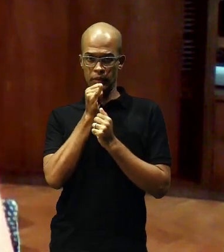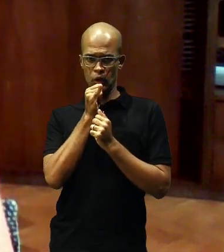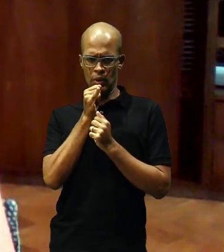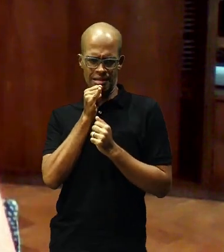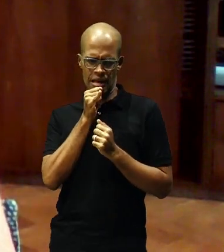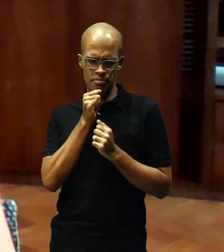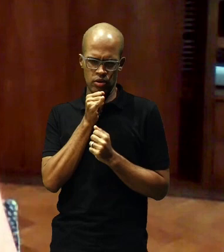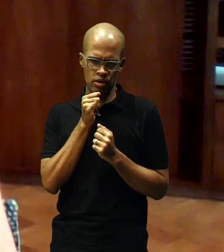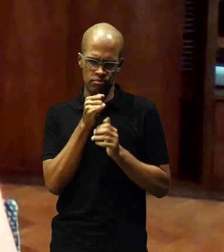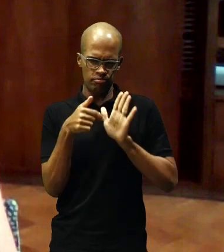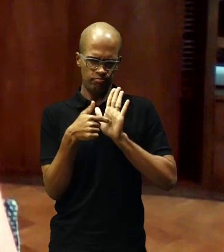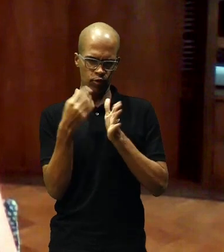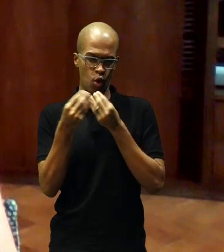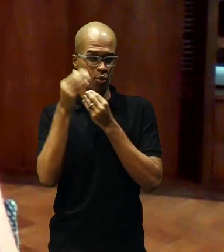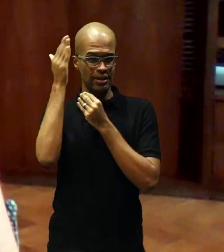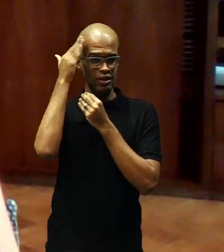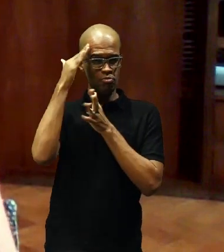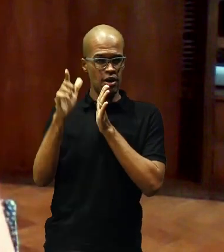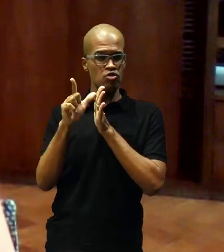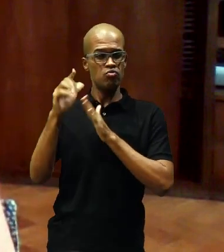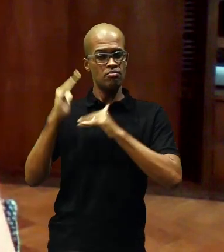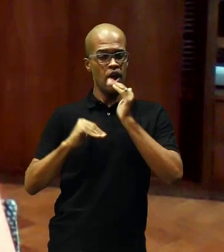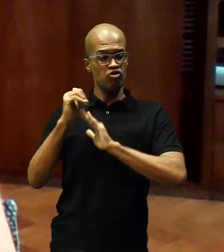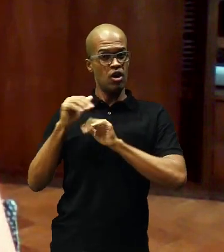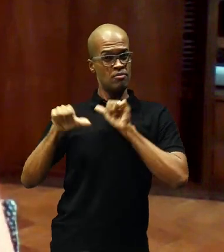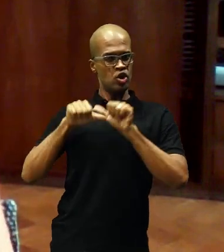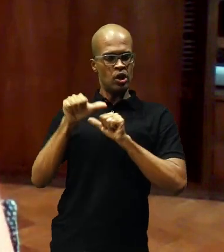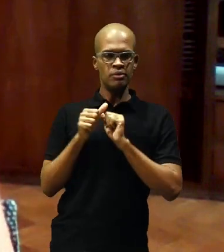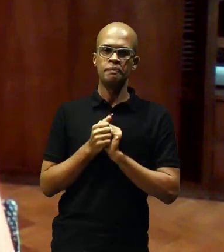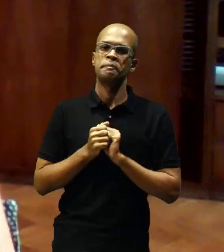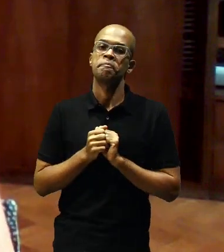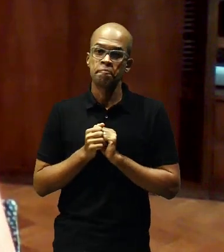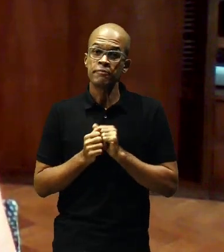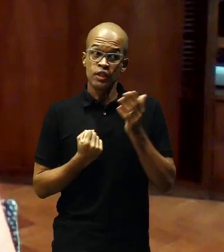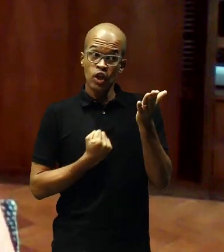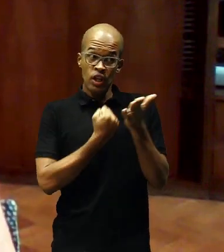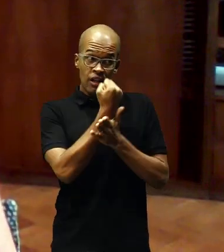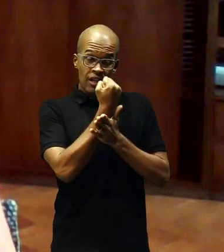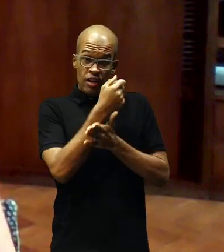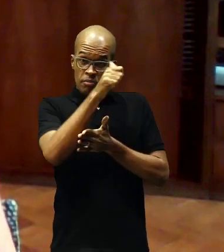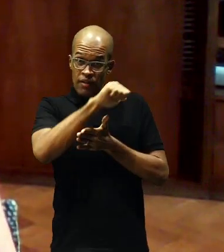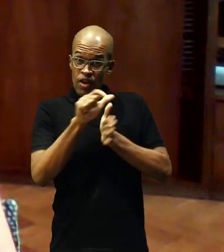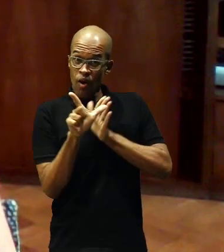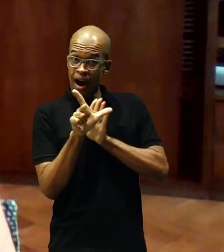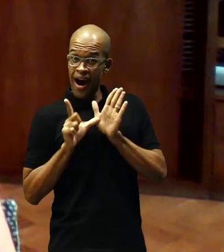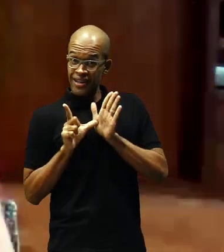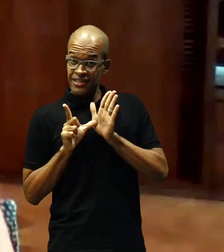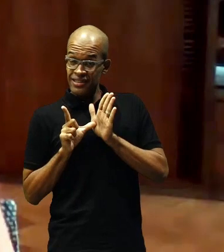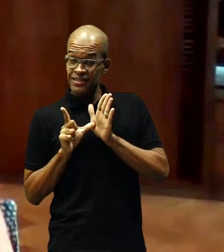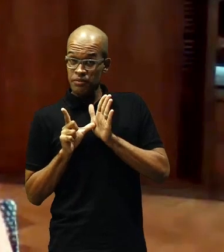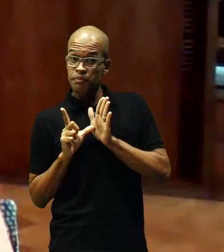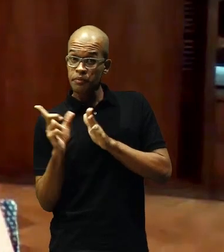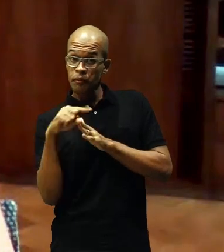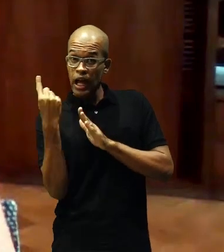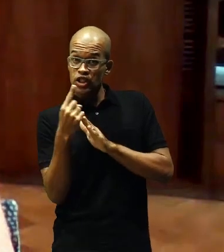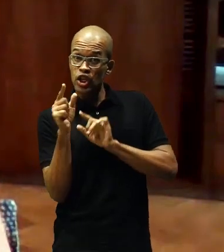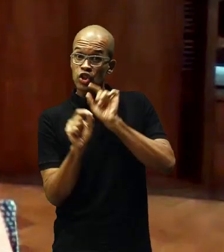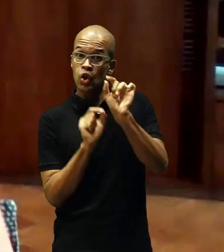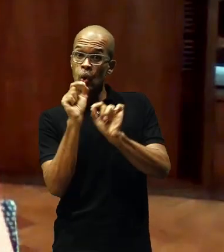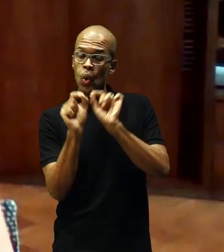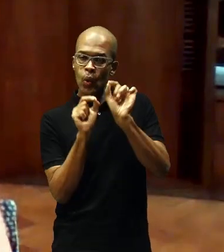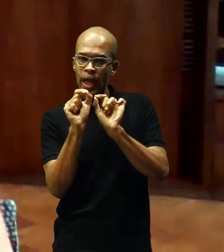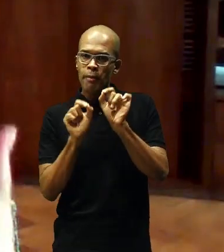esse entendimento mudou a nossa prática, antes de iniciar a contratação de uma avaliação externa, hoje, a gente envolve